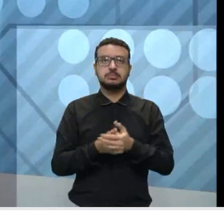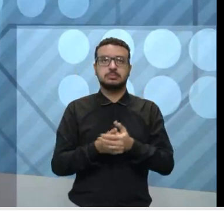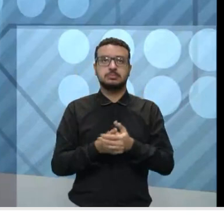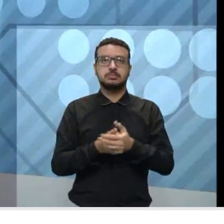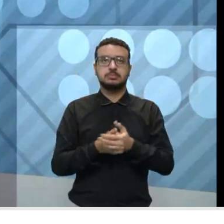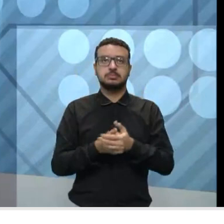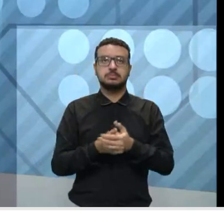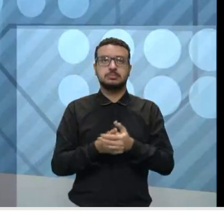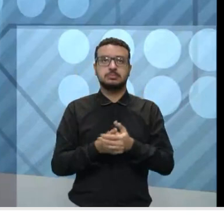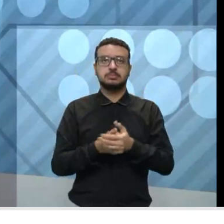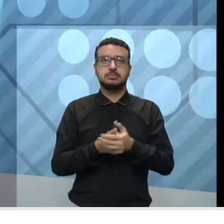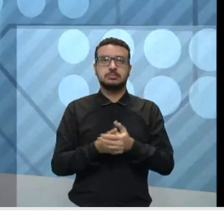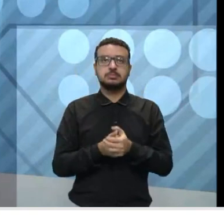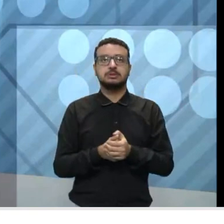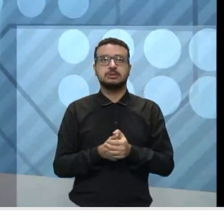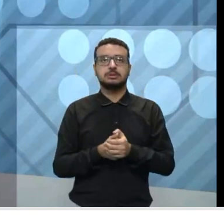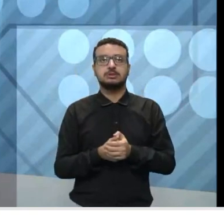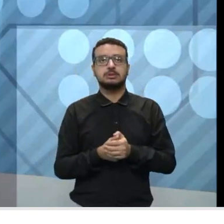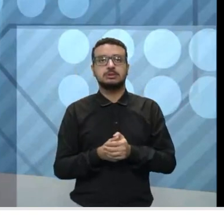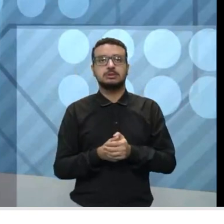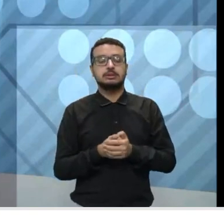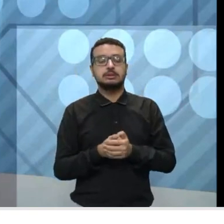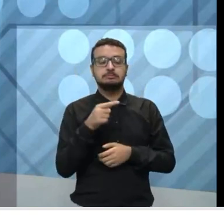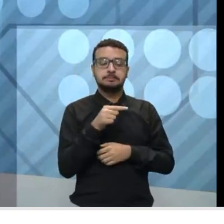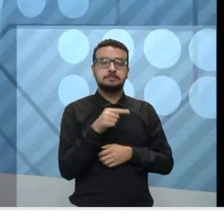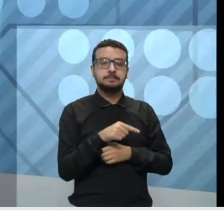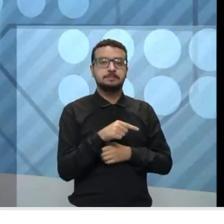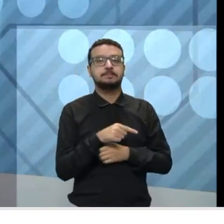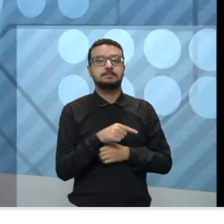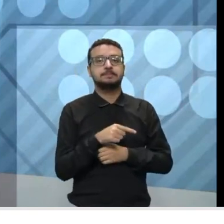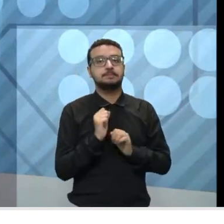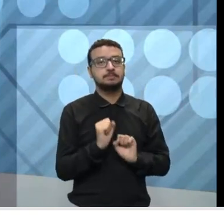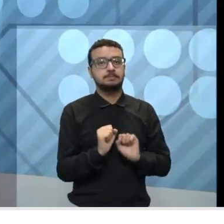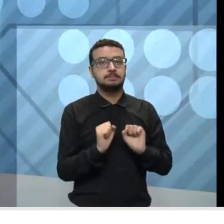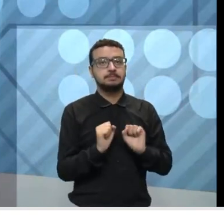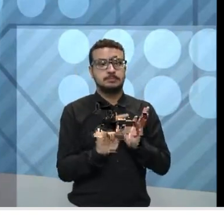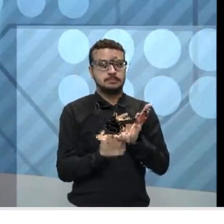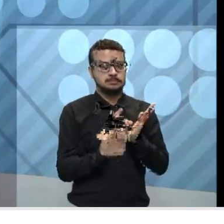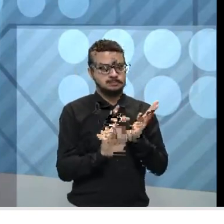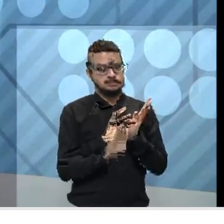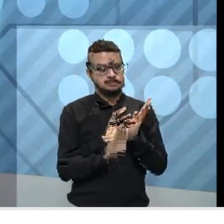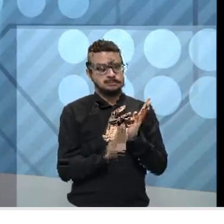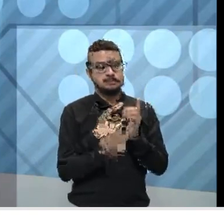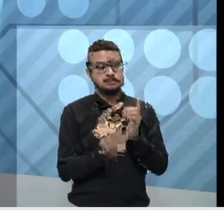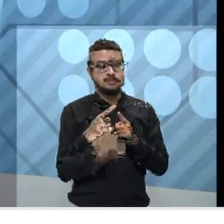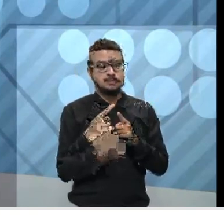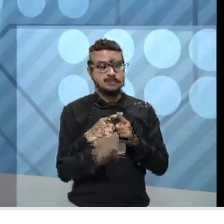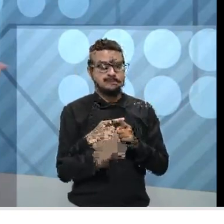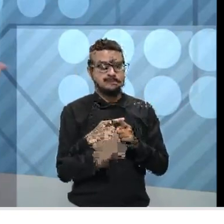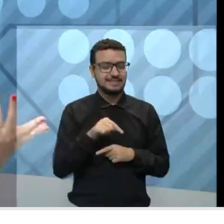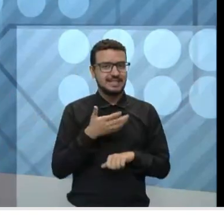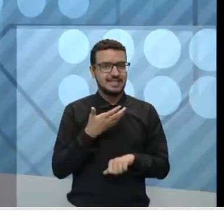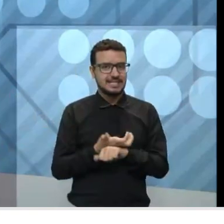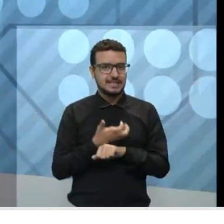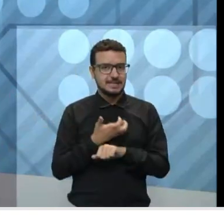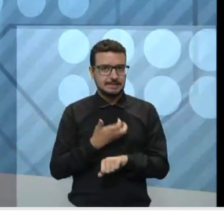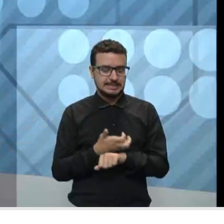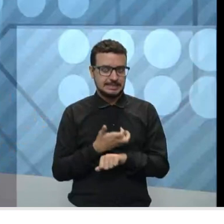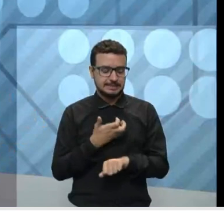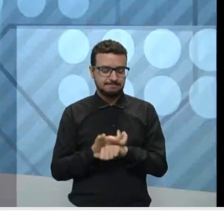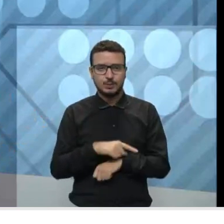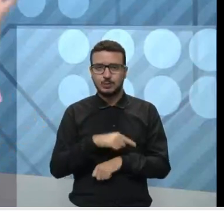não tem condições de esgotar todos os vocabulários da língua, mas a disciplina vai trazer para você os